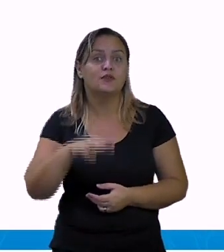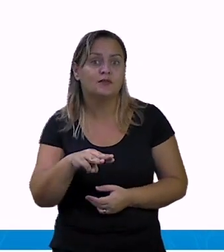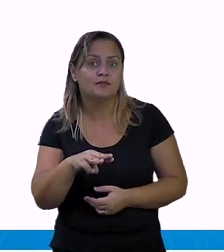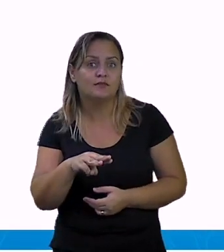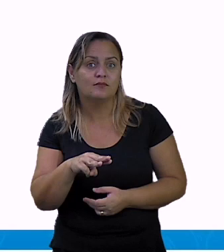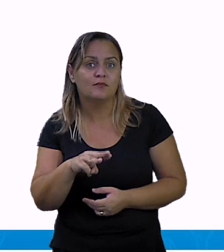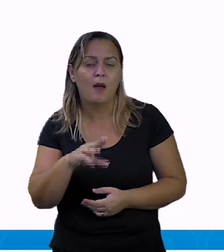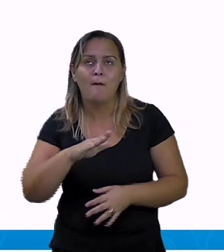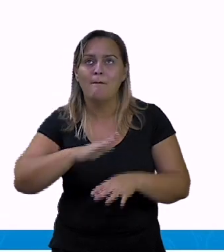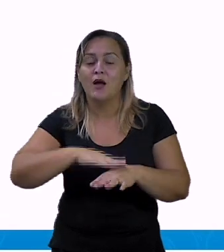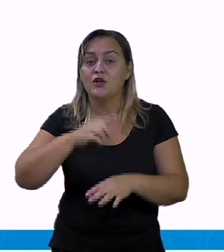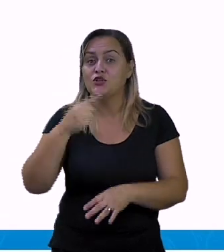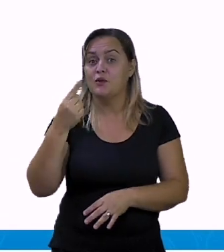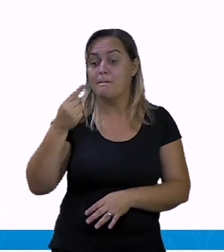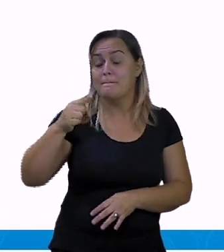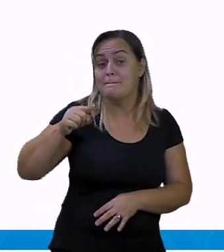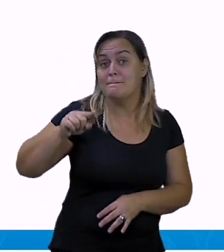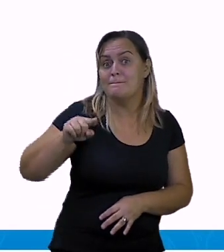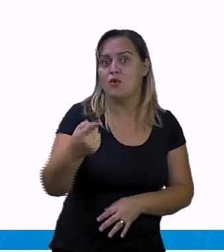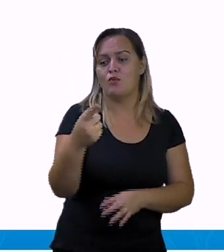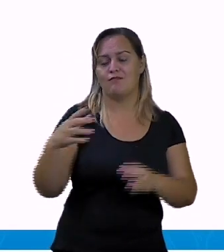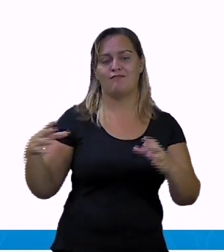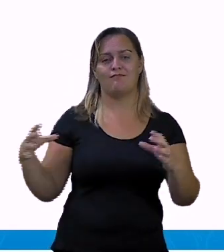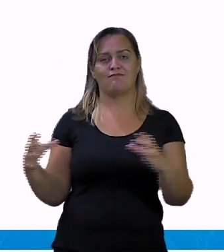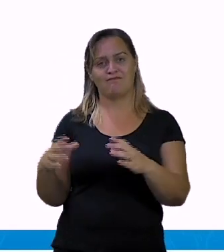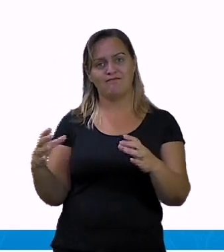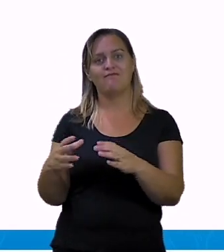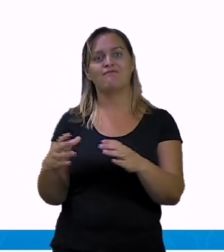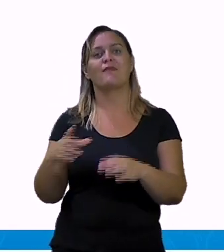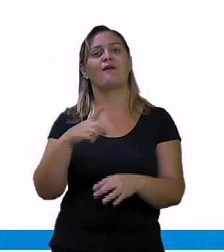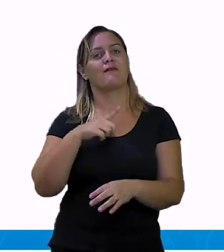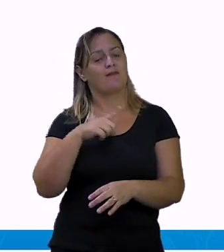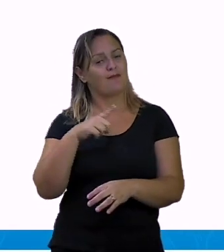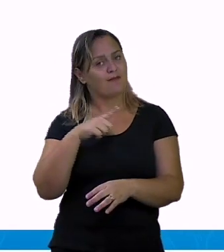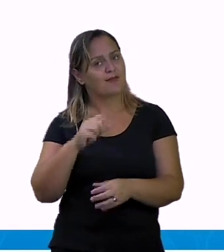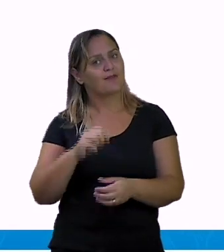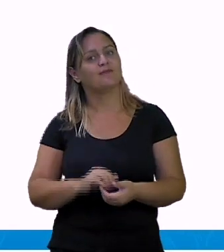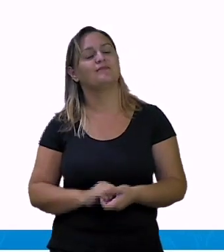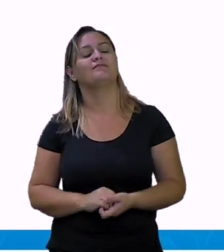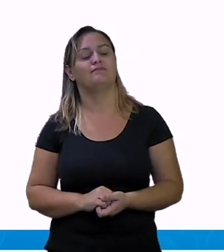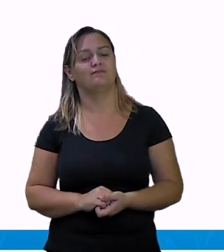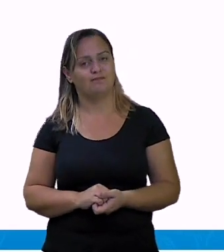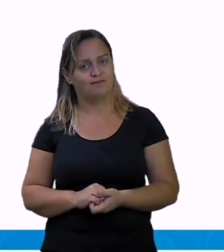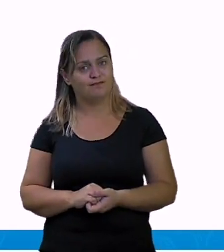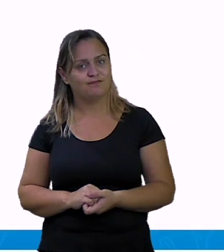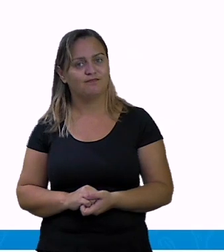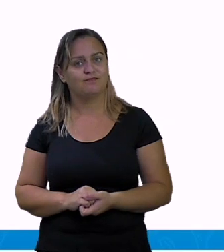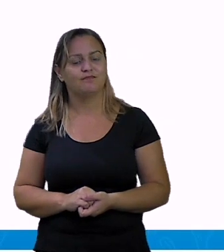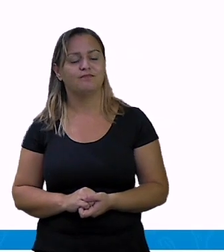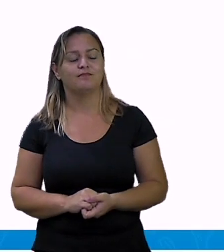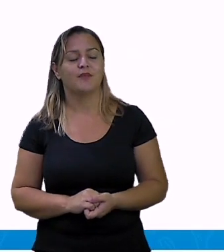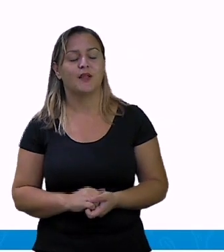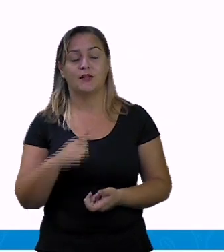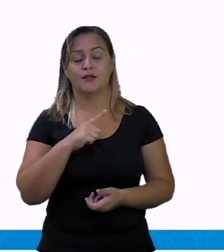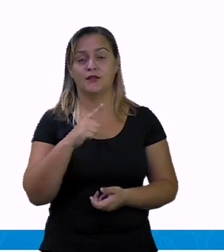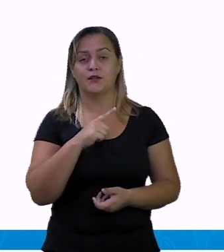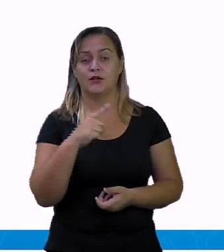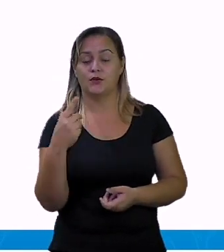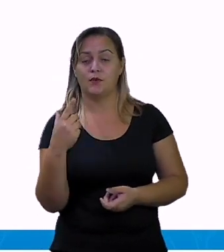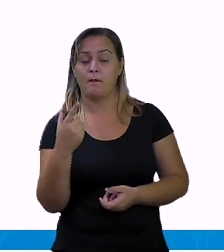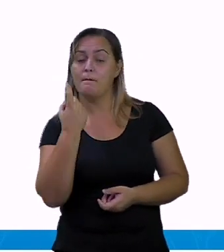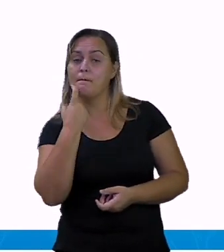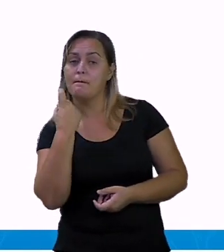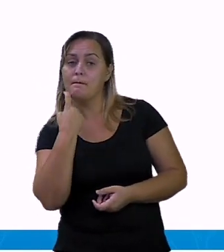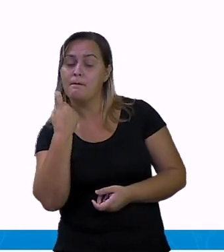ossos e como que a gente percebe tudo isso então nós temos peixes cartilaginosos